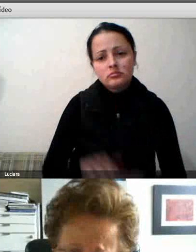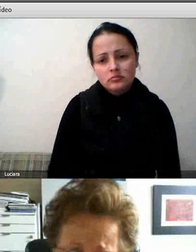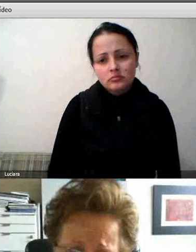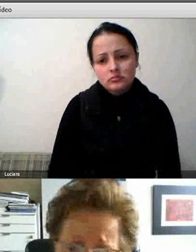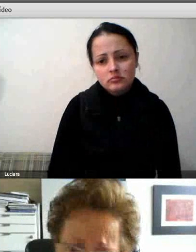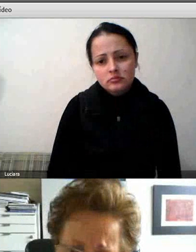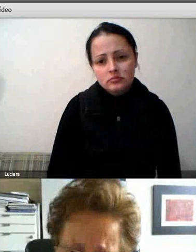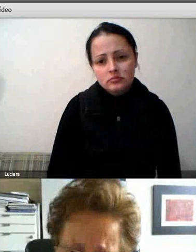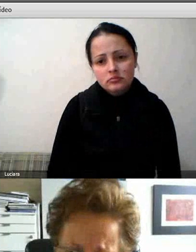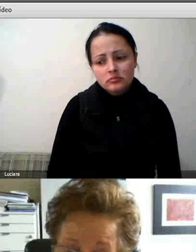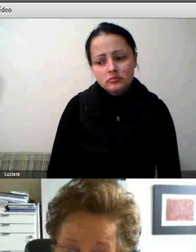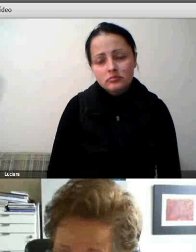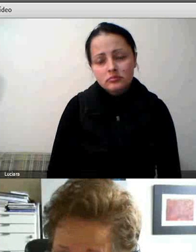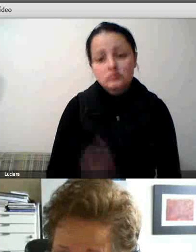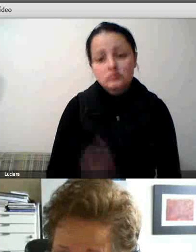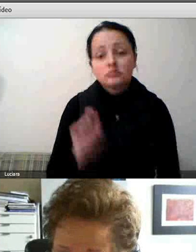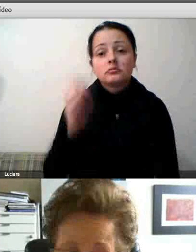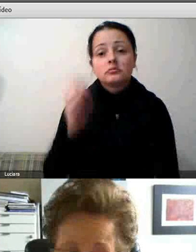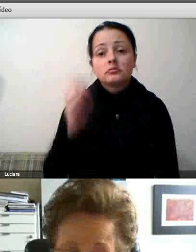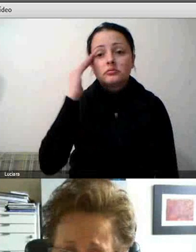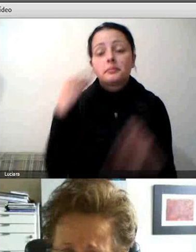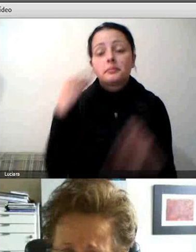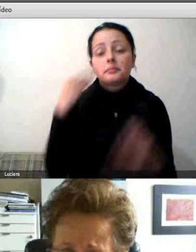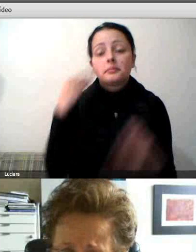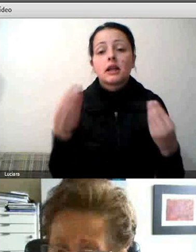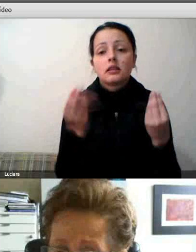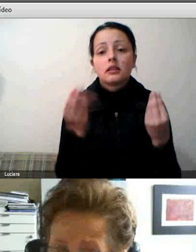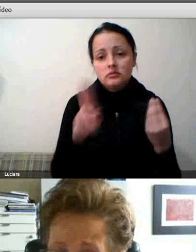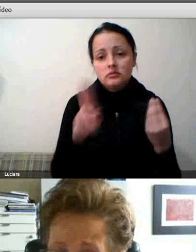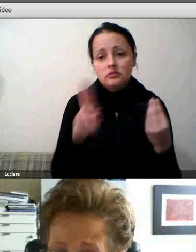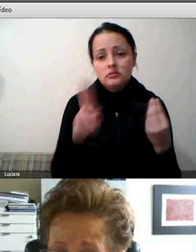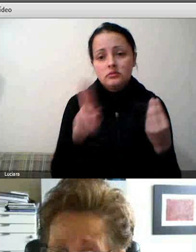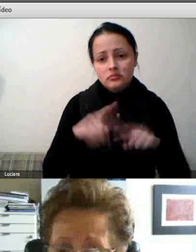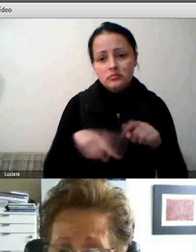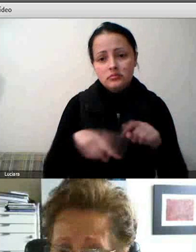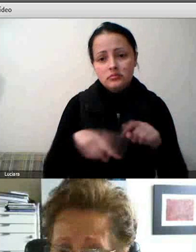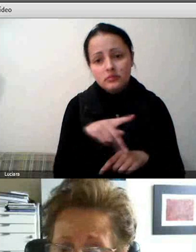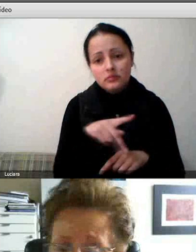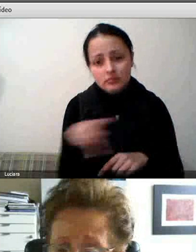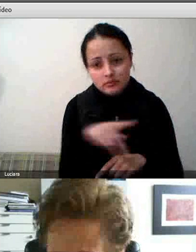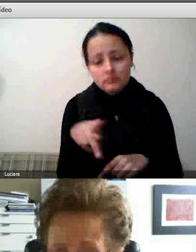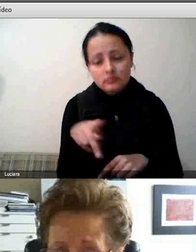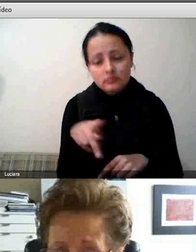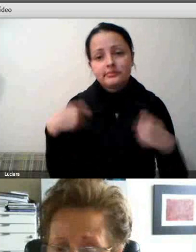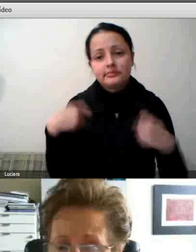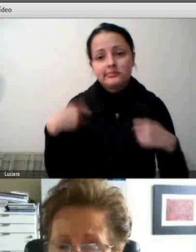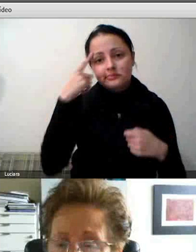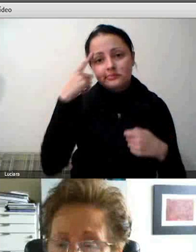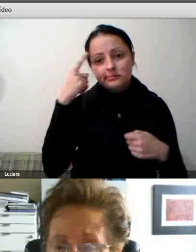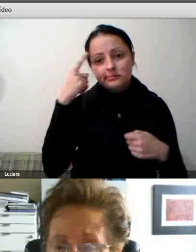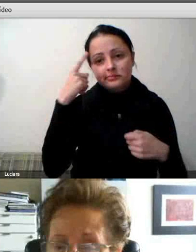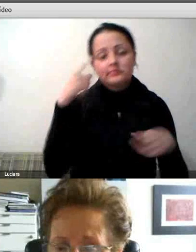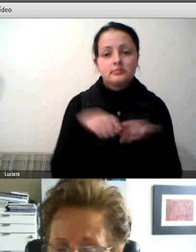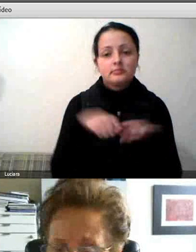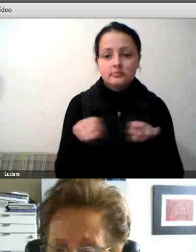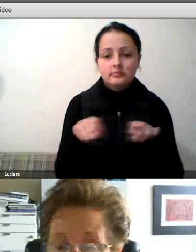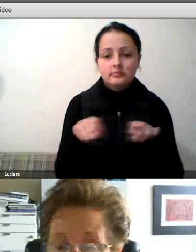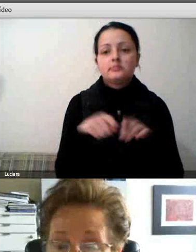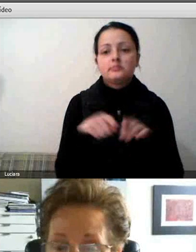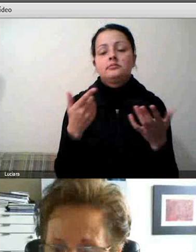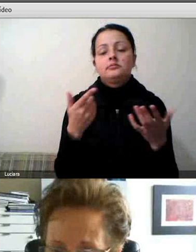surgem novos recursos para trocas, para cooperação. Mas os recursos não são para estar um pichando o outro, para